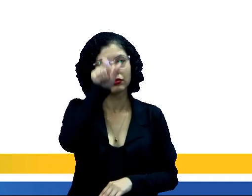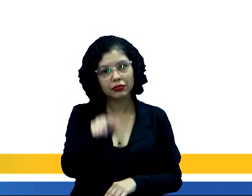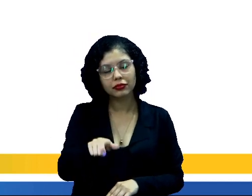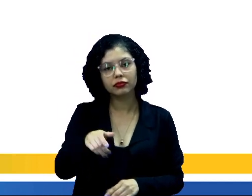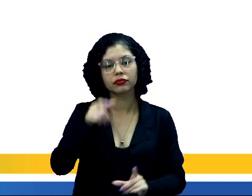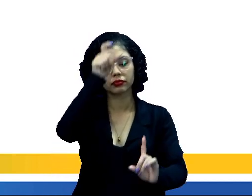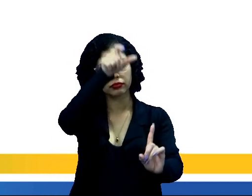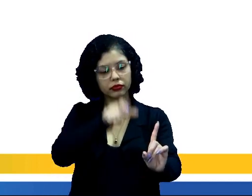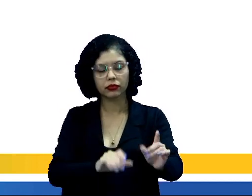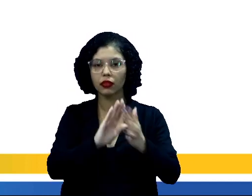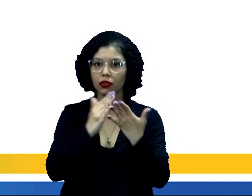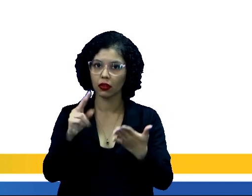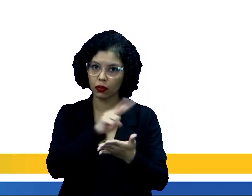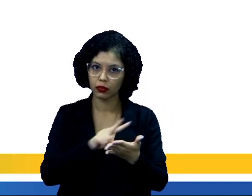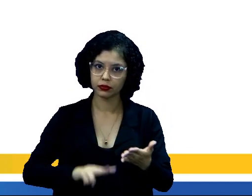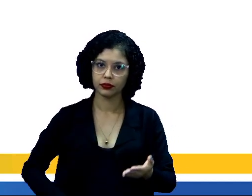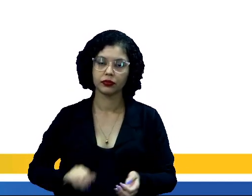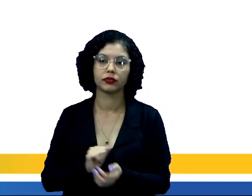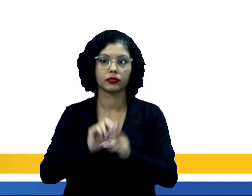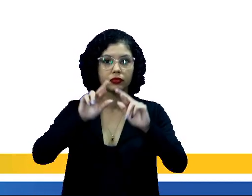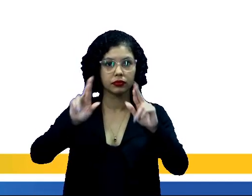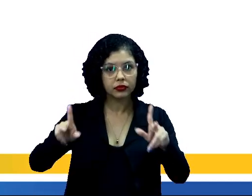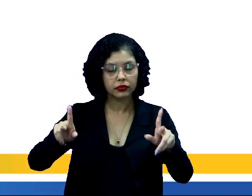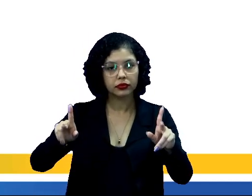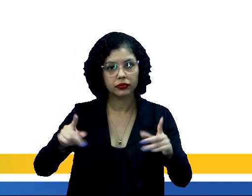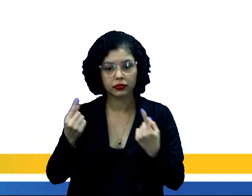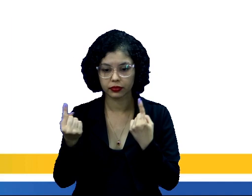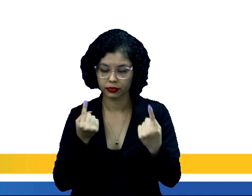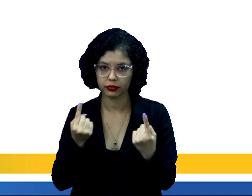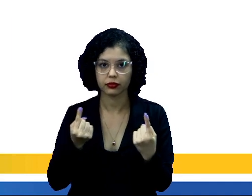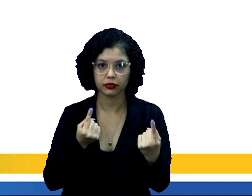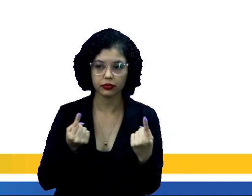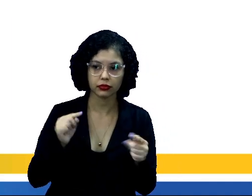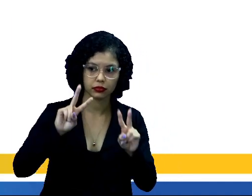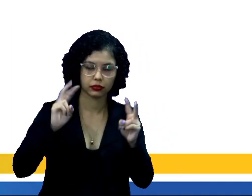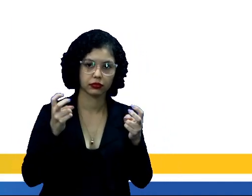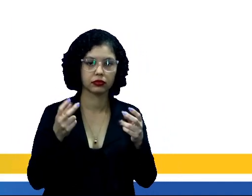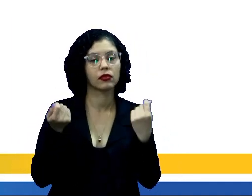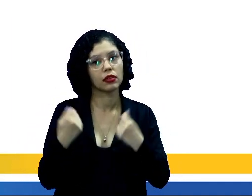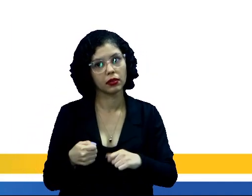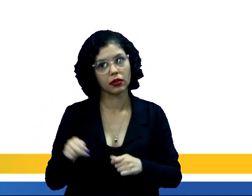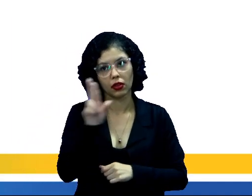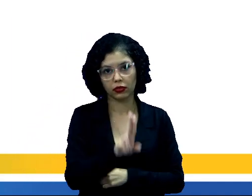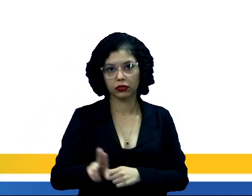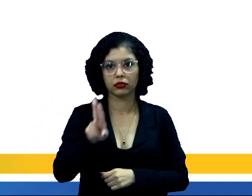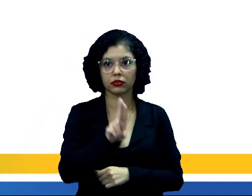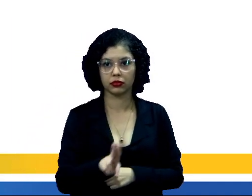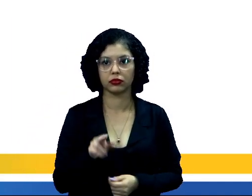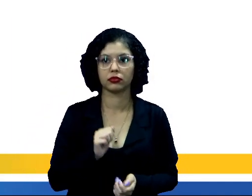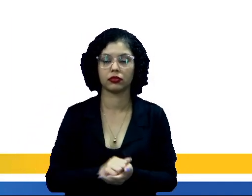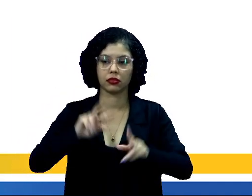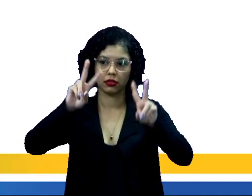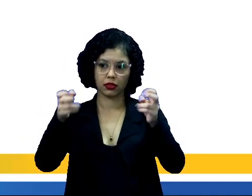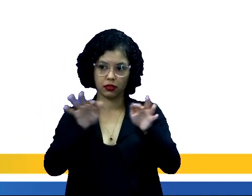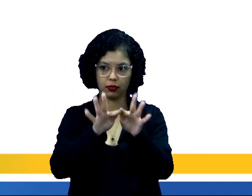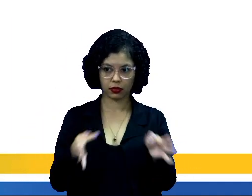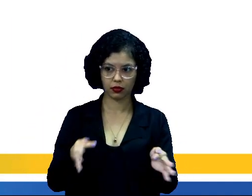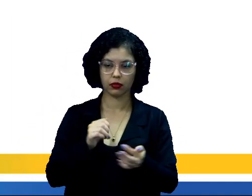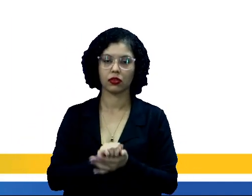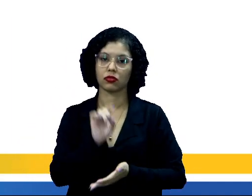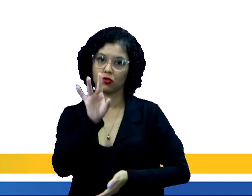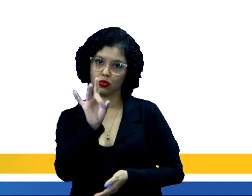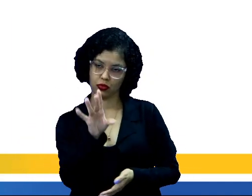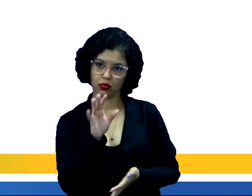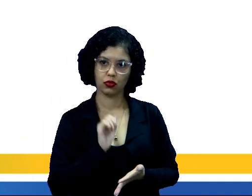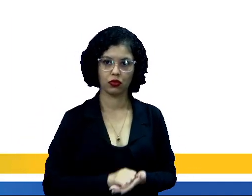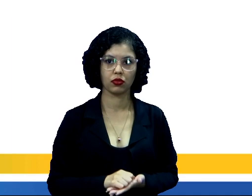uma referência a um livro. Então, para diferenciar essas outras aspas, ele utilizou a aspa simples, né,